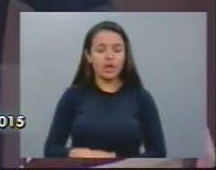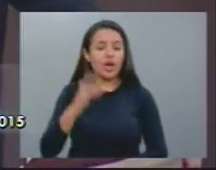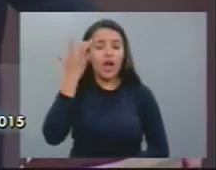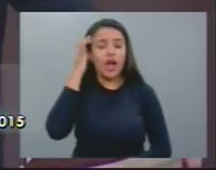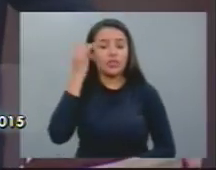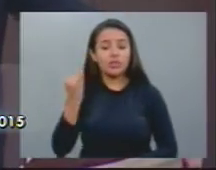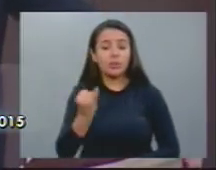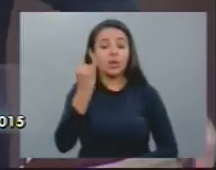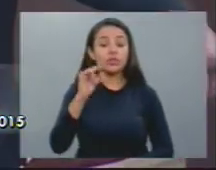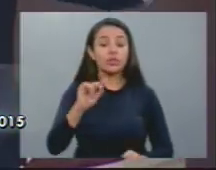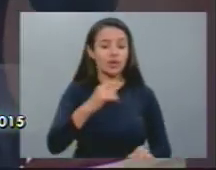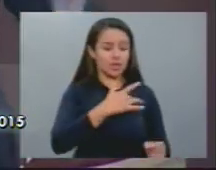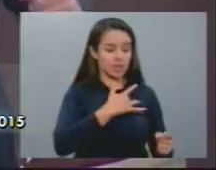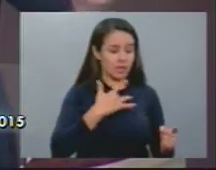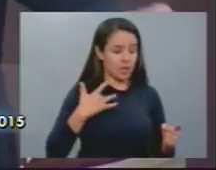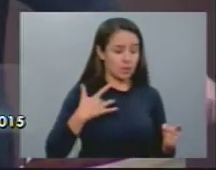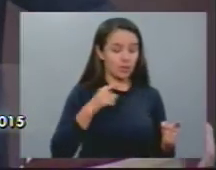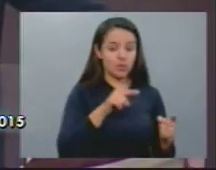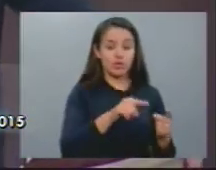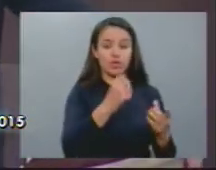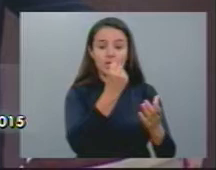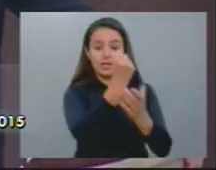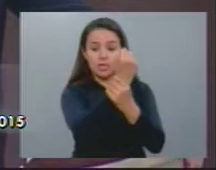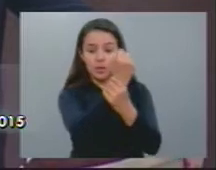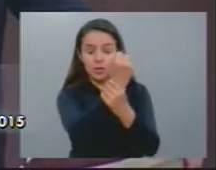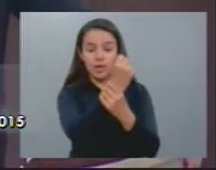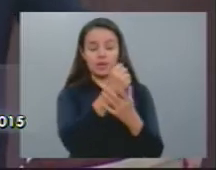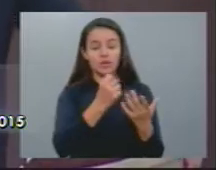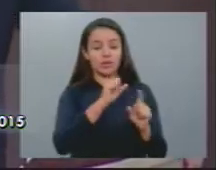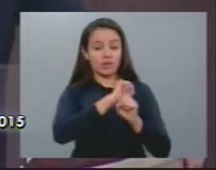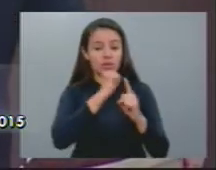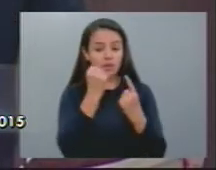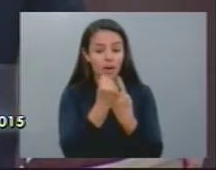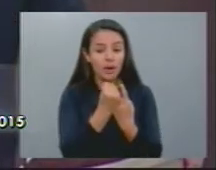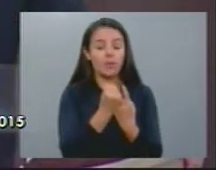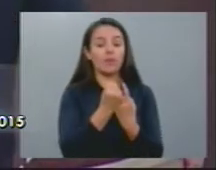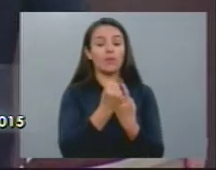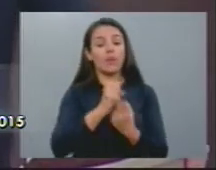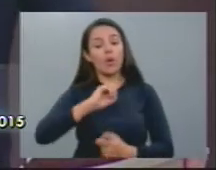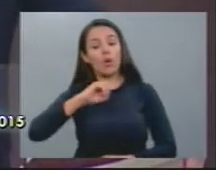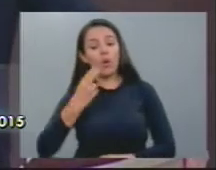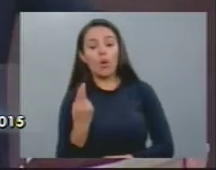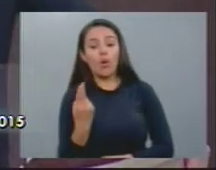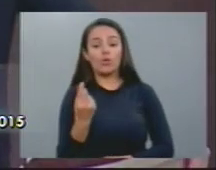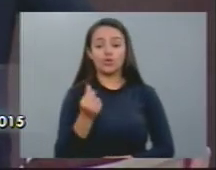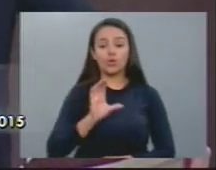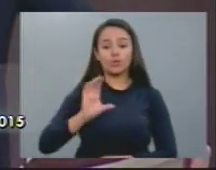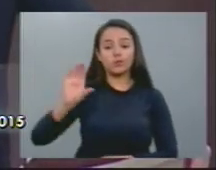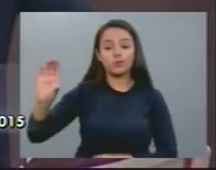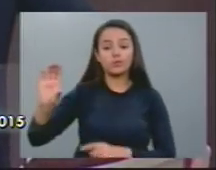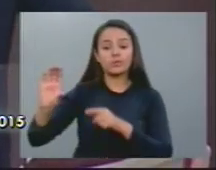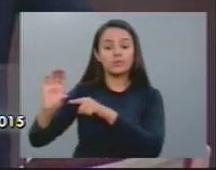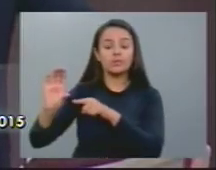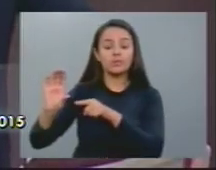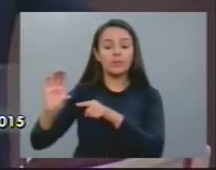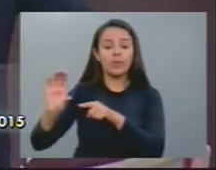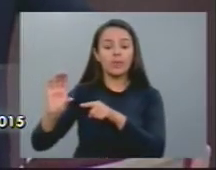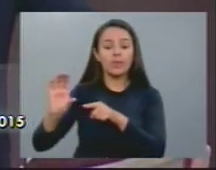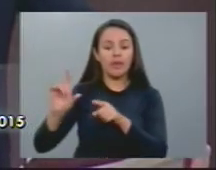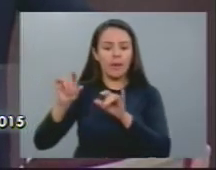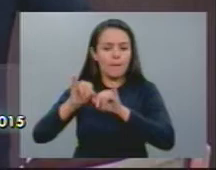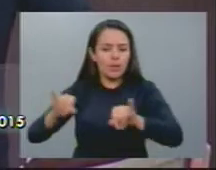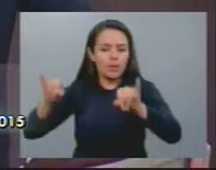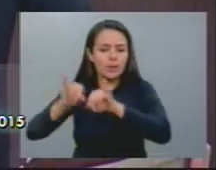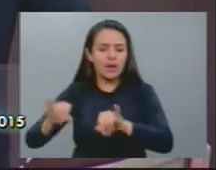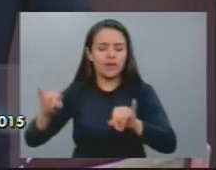em saúde e educação, em segurança e assistência social, ou transferir recursos para a